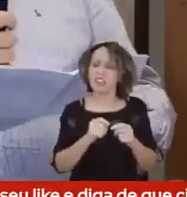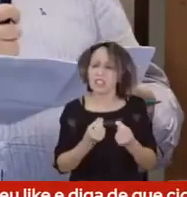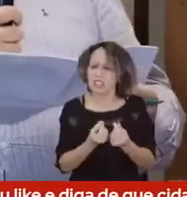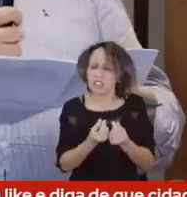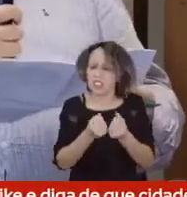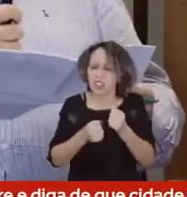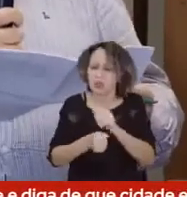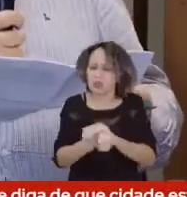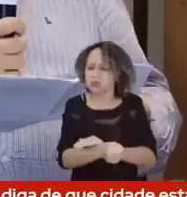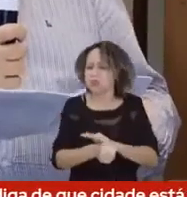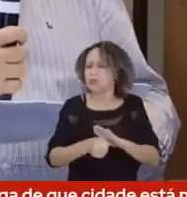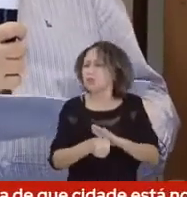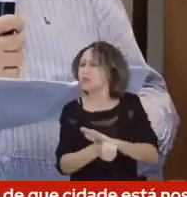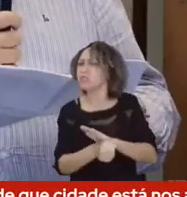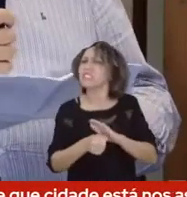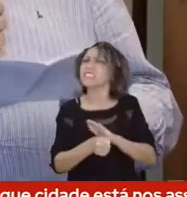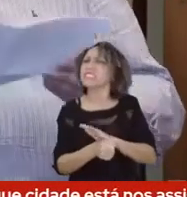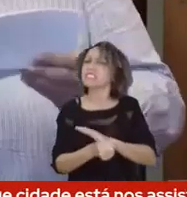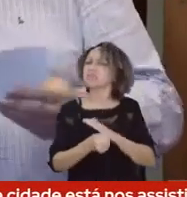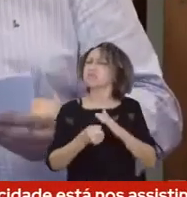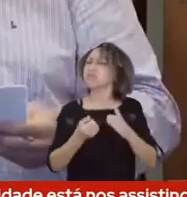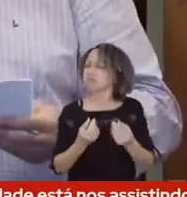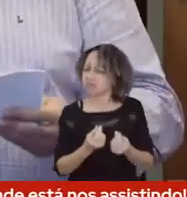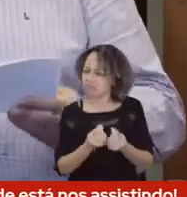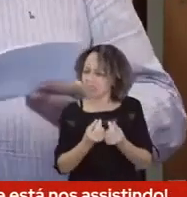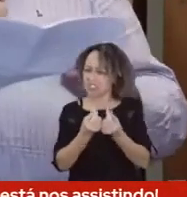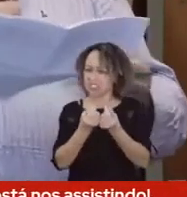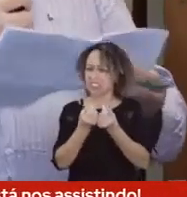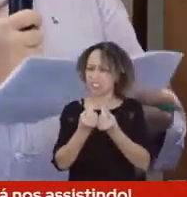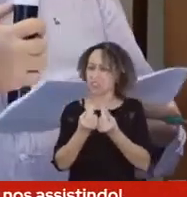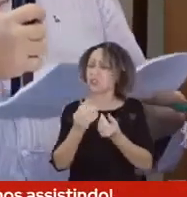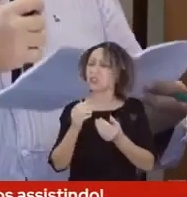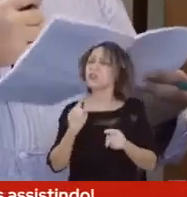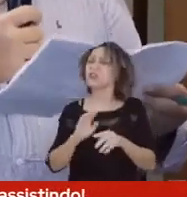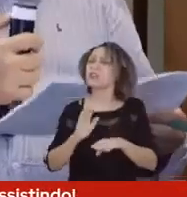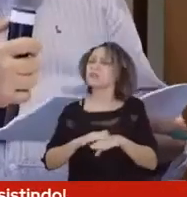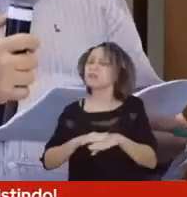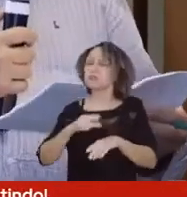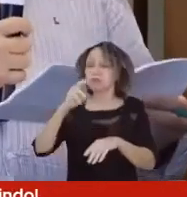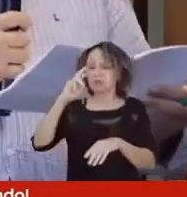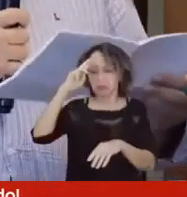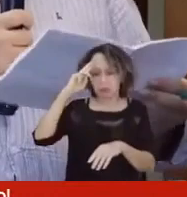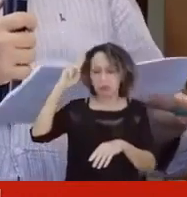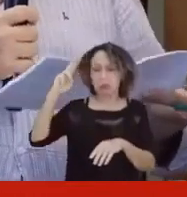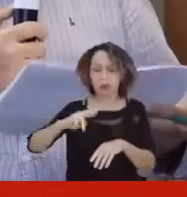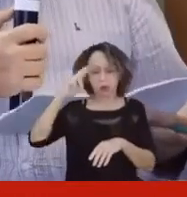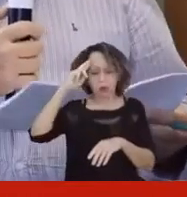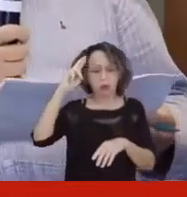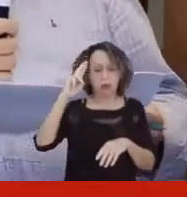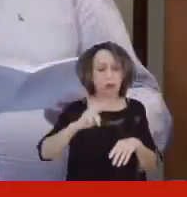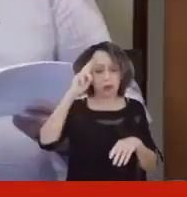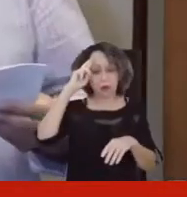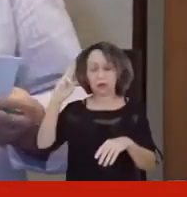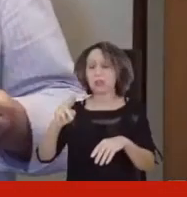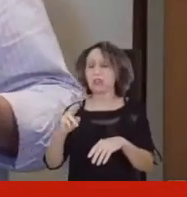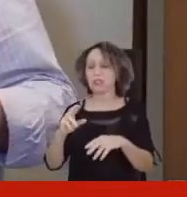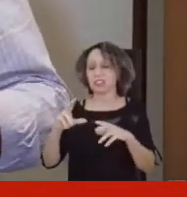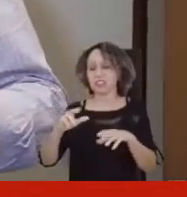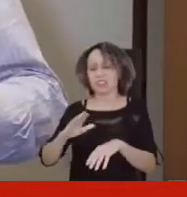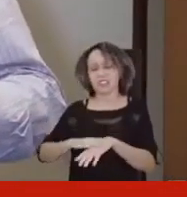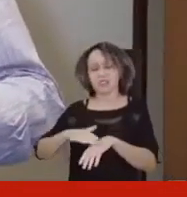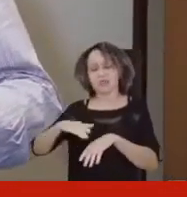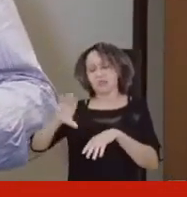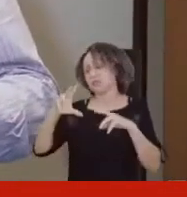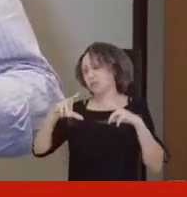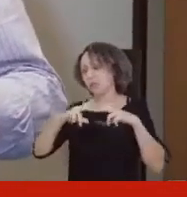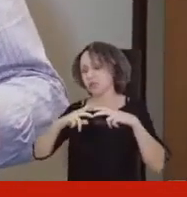acionistas, né? Sendo que esses acionistas, a maioria, são privados e 40% é estrangeiro. E qual o custo disso? O custo é o